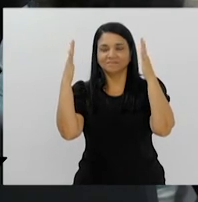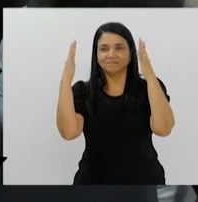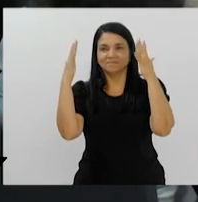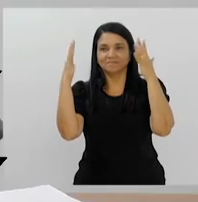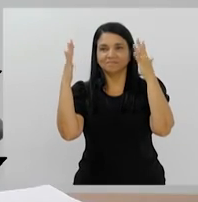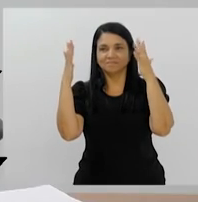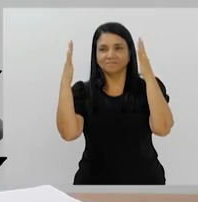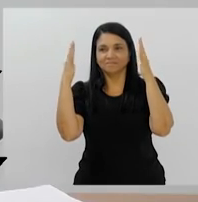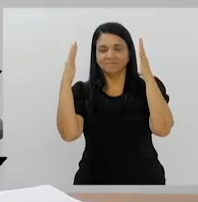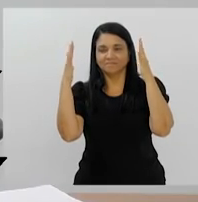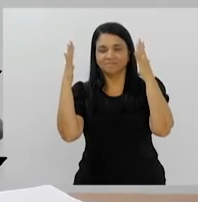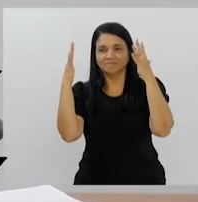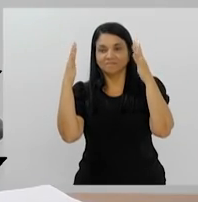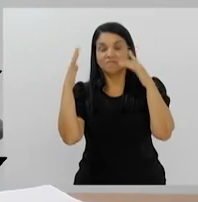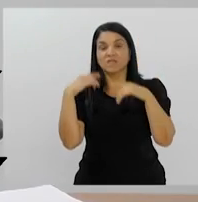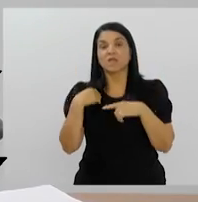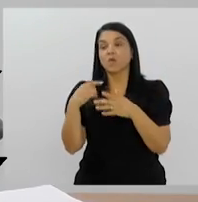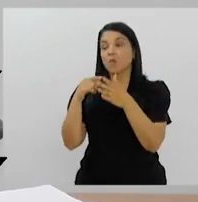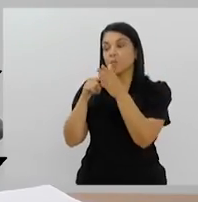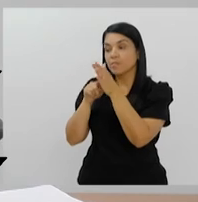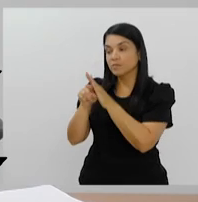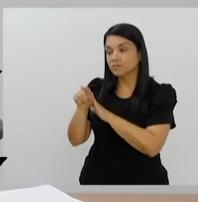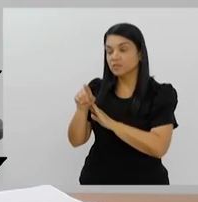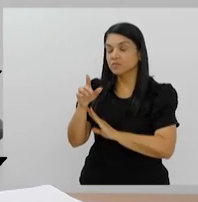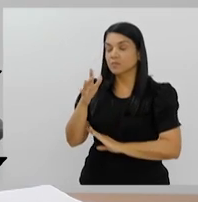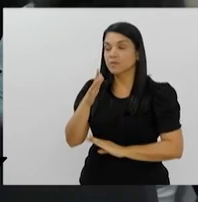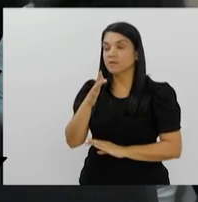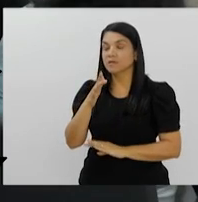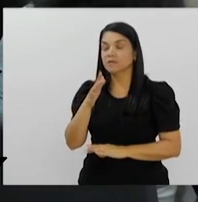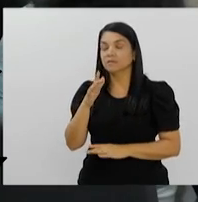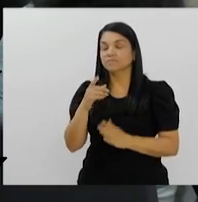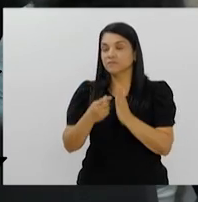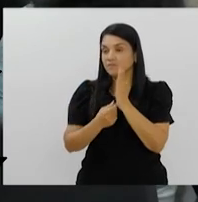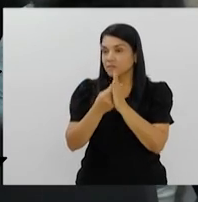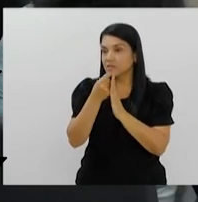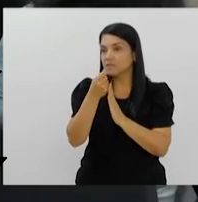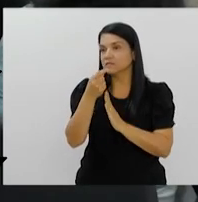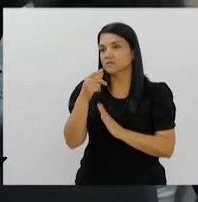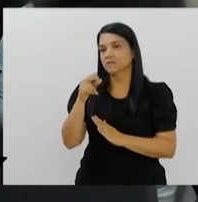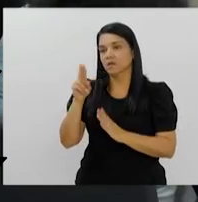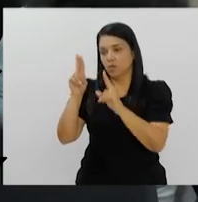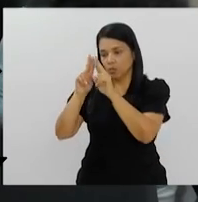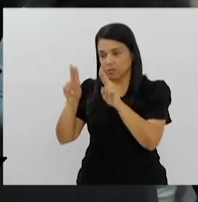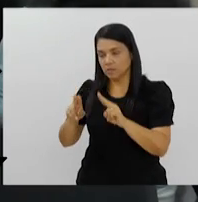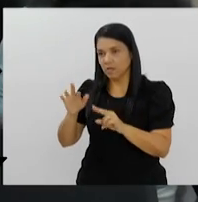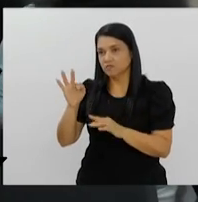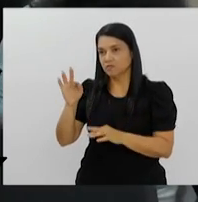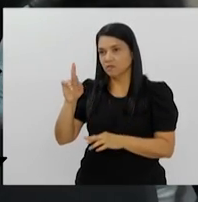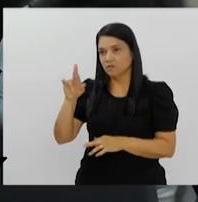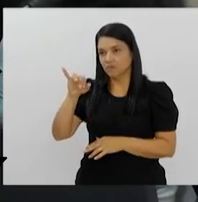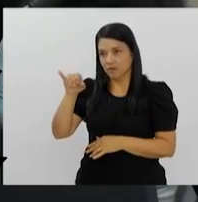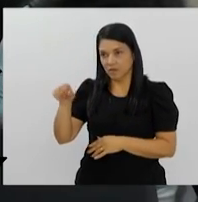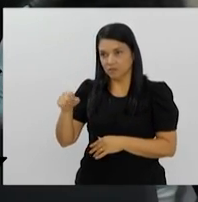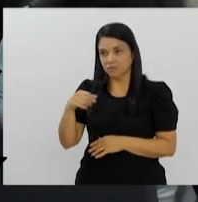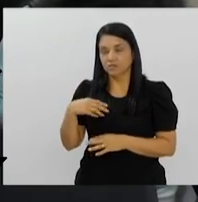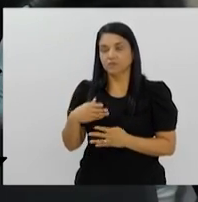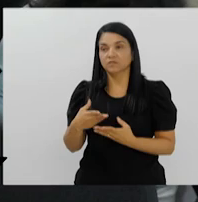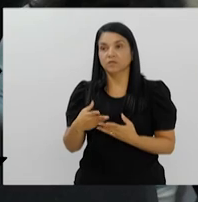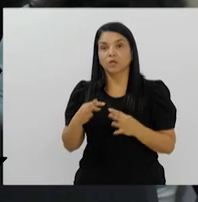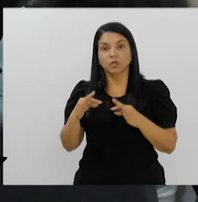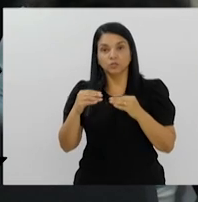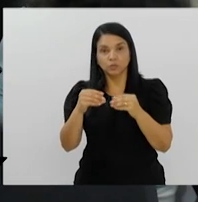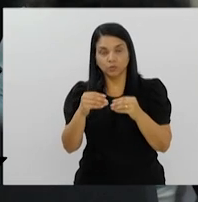eu respondi eu perguntei sobre a saúde financeira da Unimed Ferd vossa excelência é Ah todos os